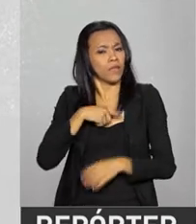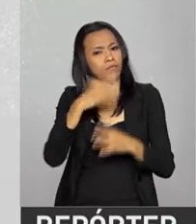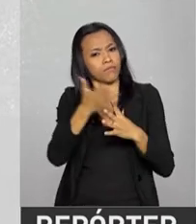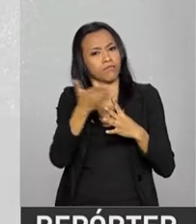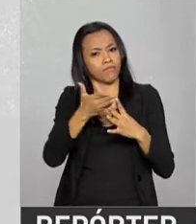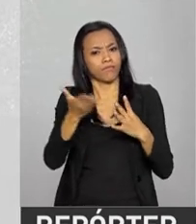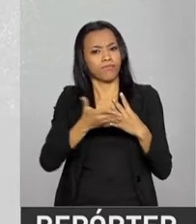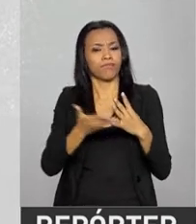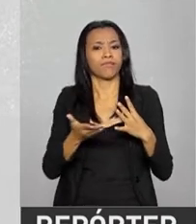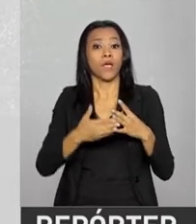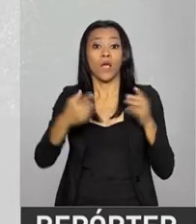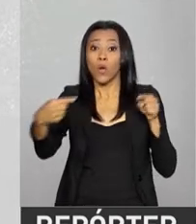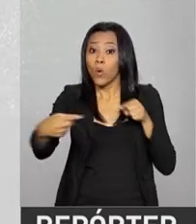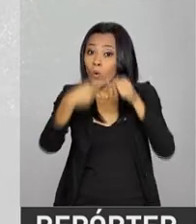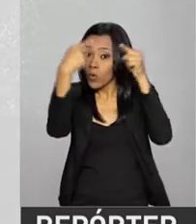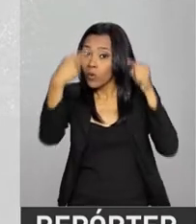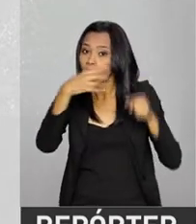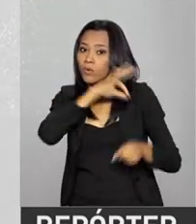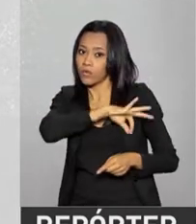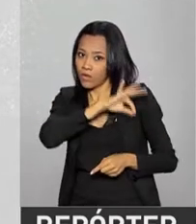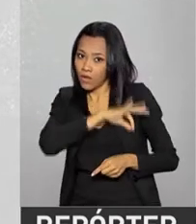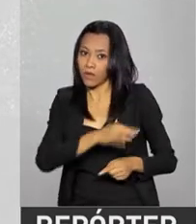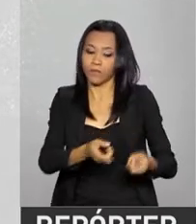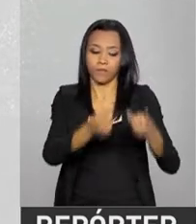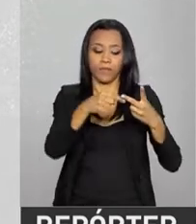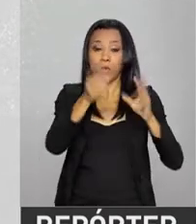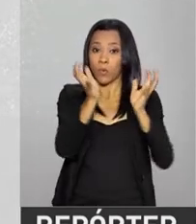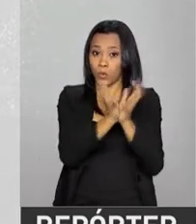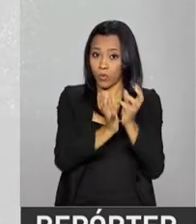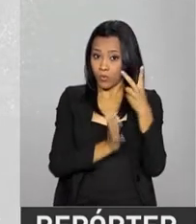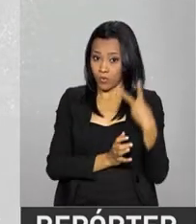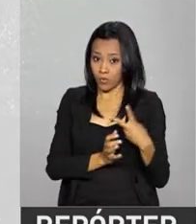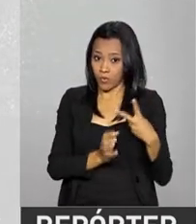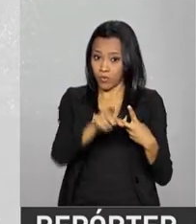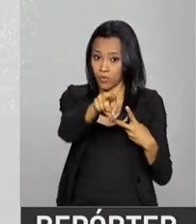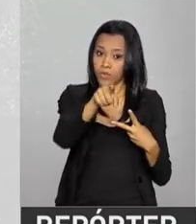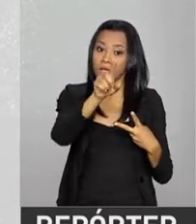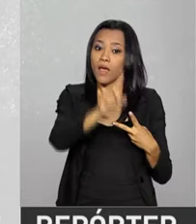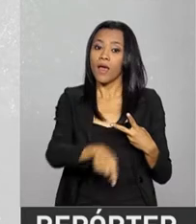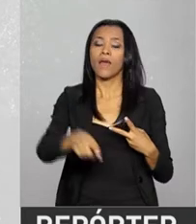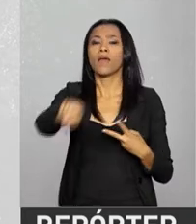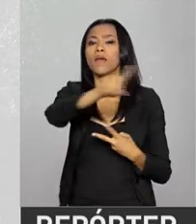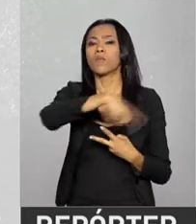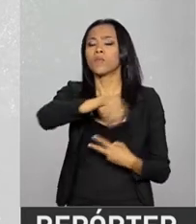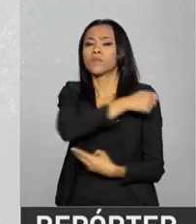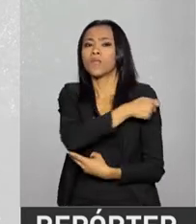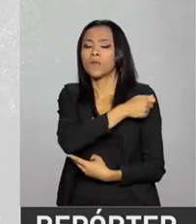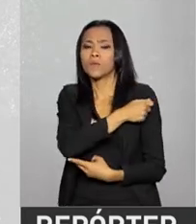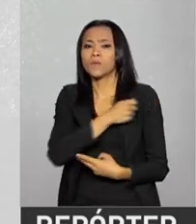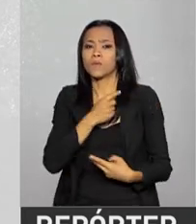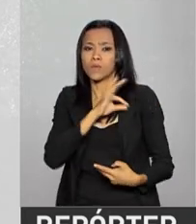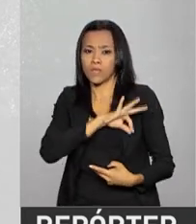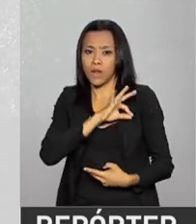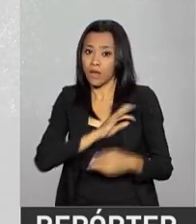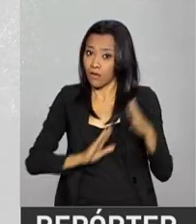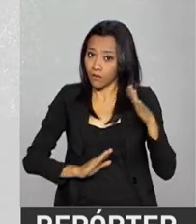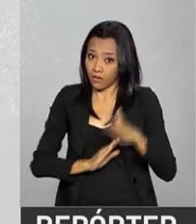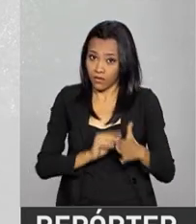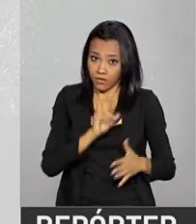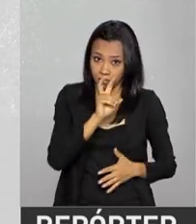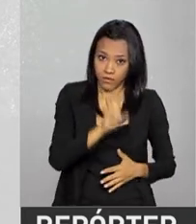de acordo com a renda a segunda vai atingir estudantes com renda per capita mensal familiar de até cinco salários